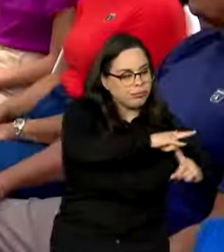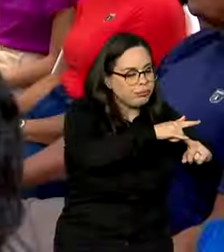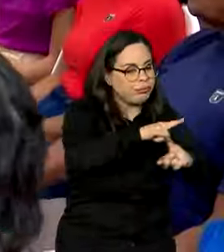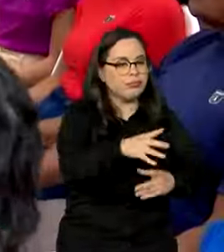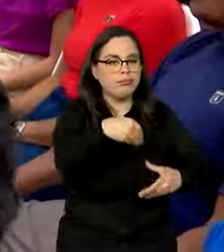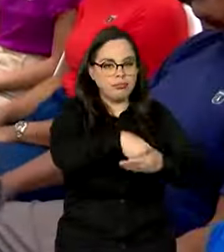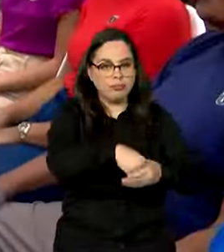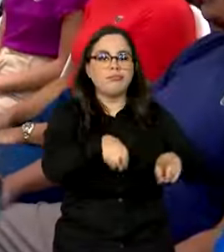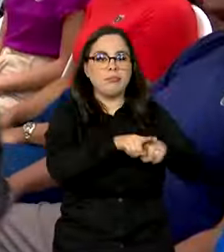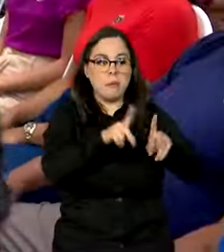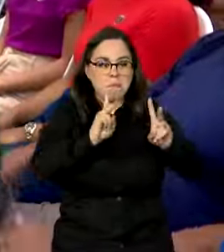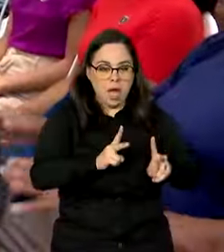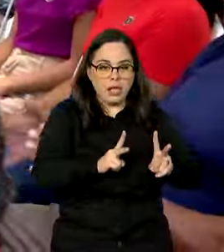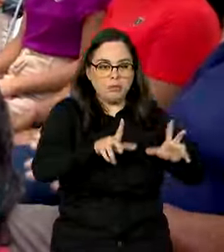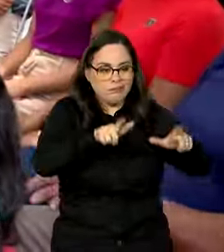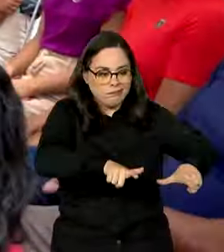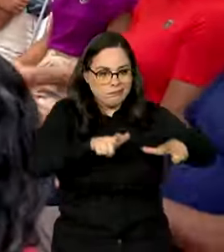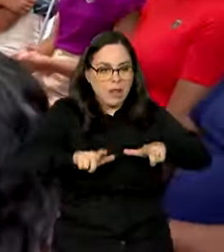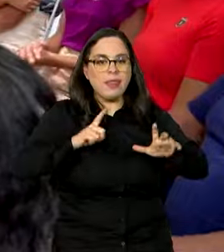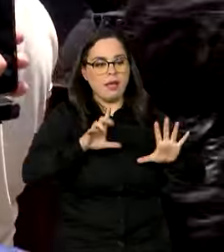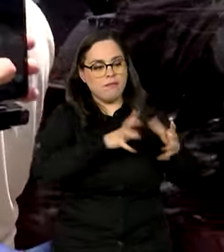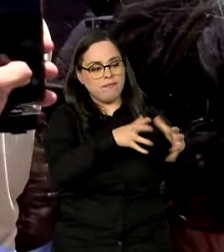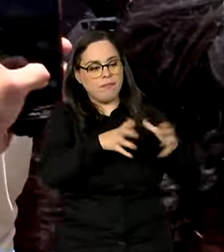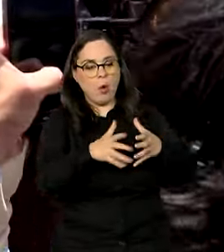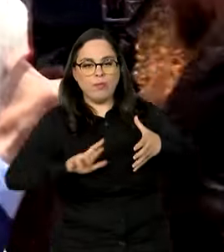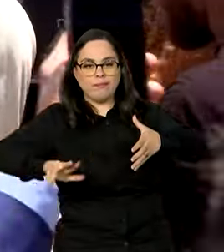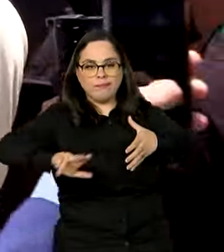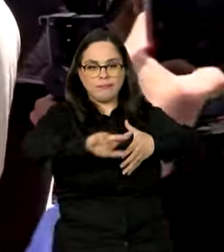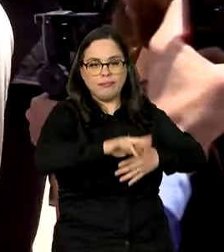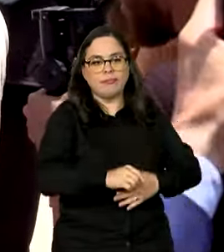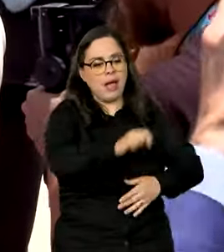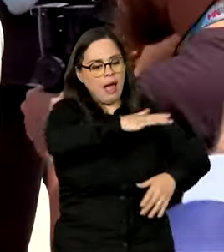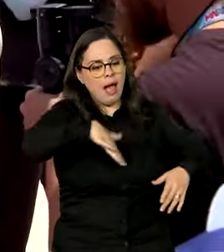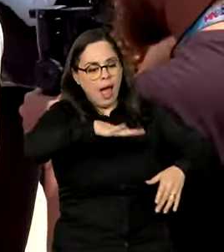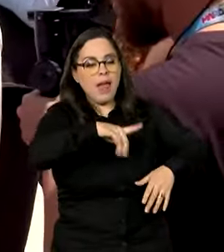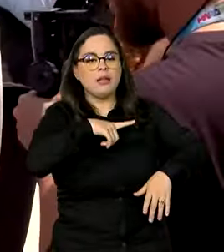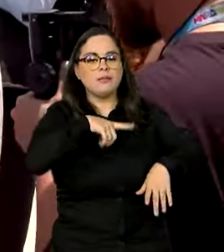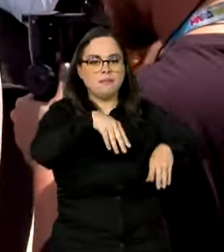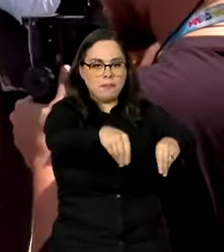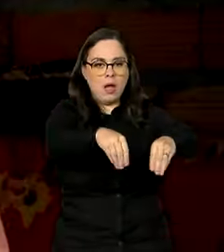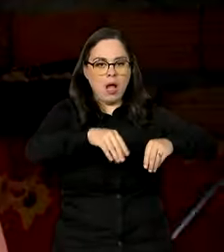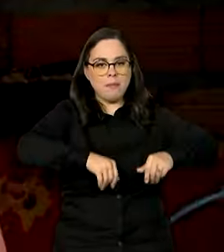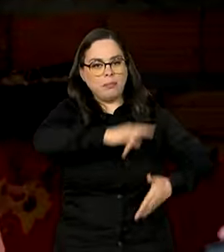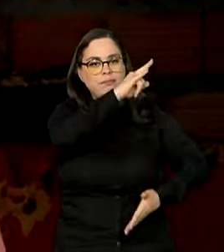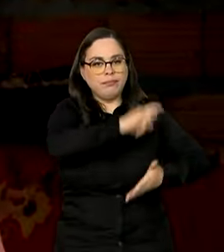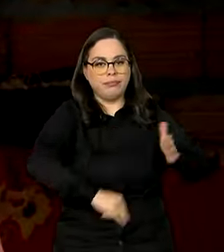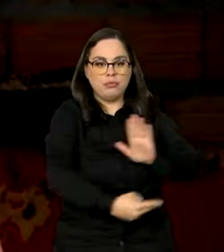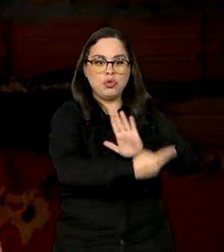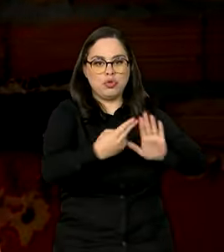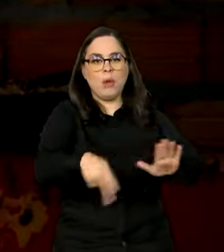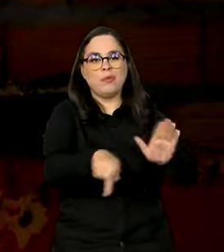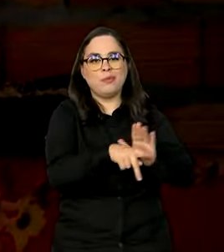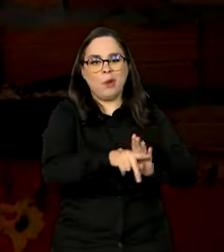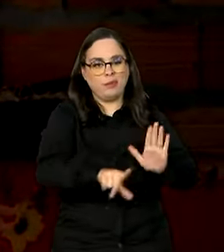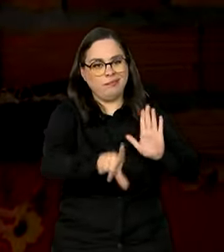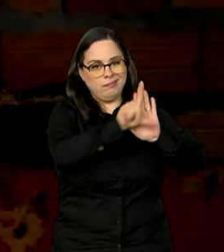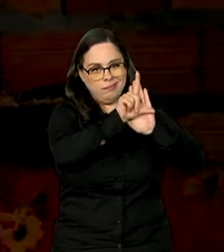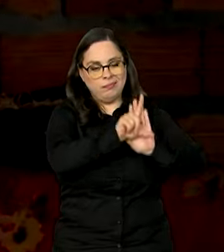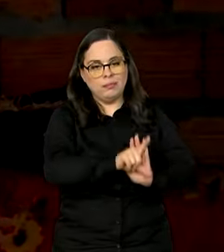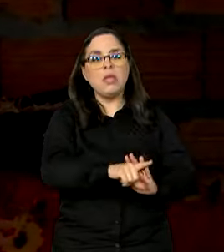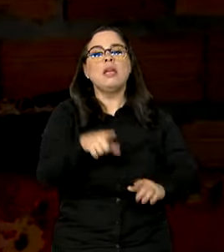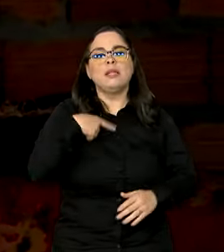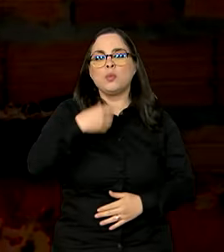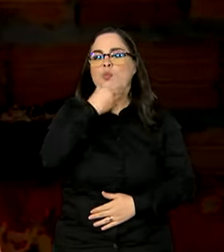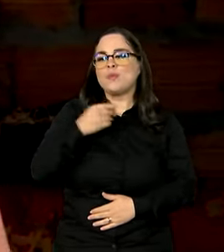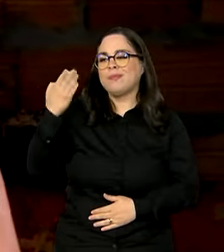também abriga outras comunidades. As áreas receberam títulos de domínio. Seu Cipriano, de 75